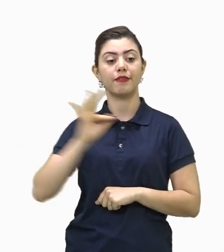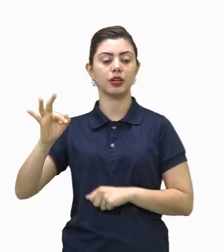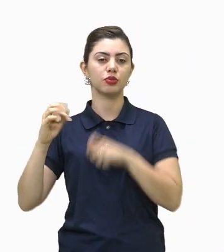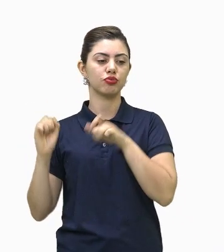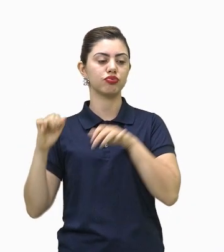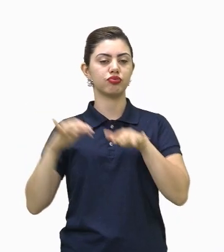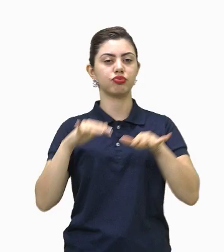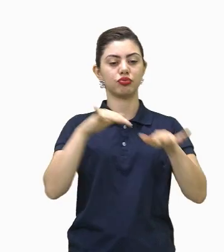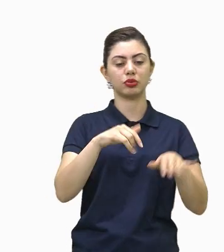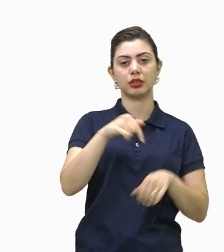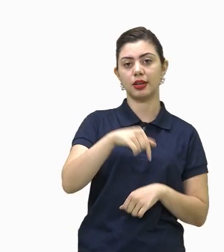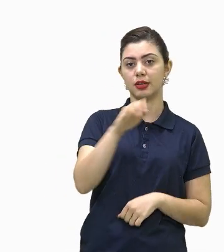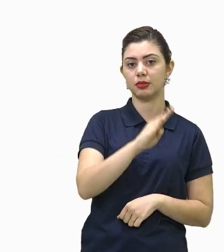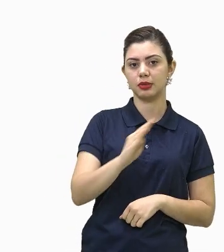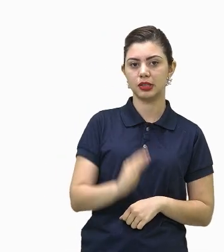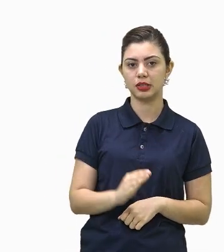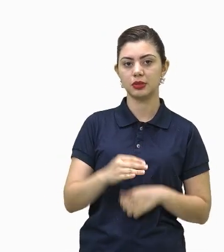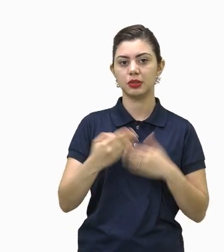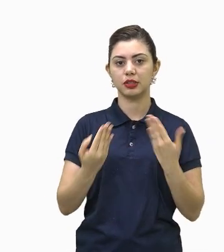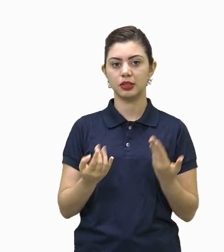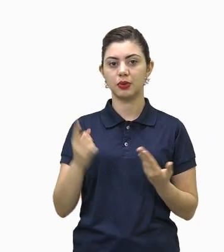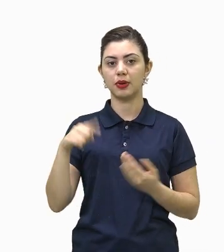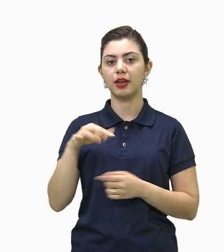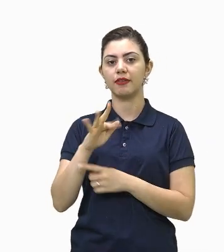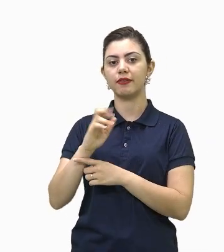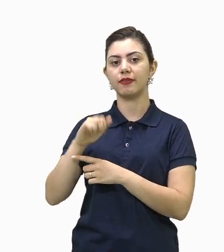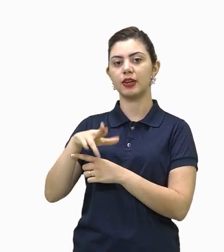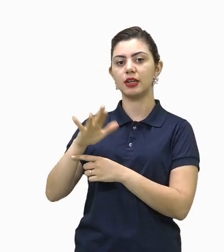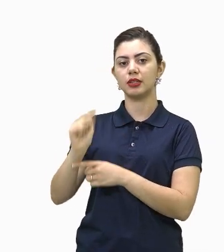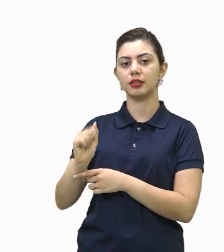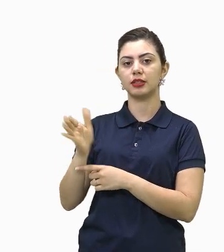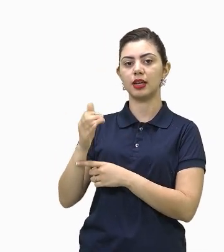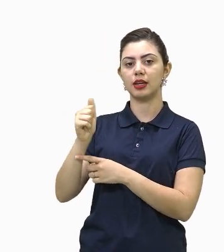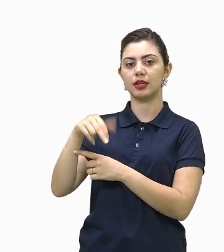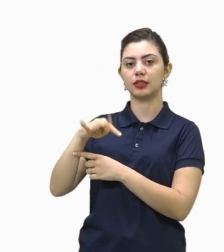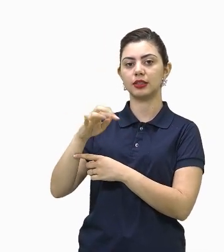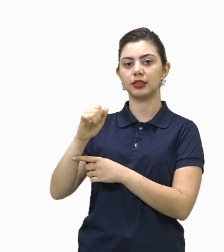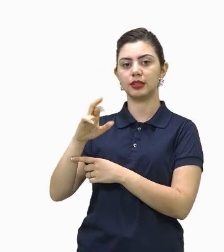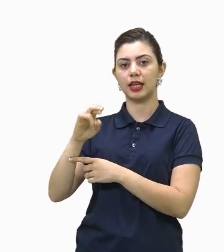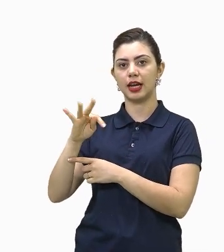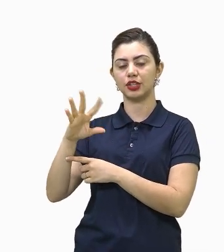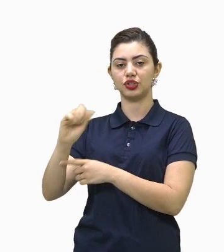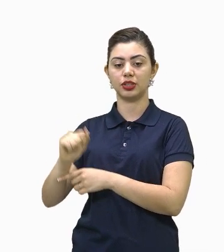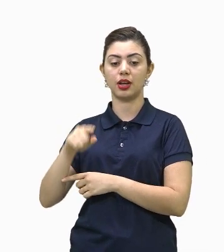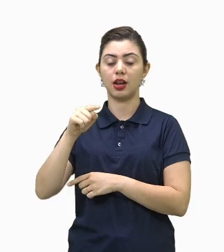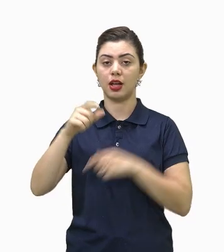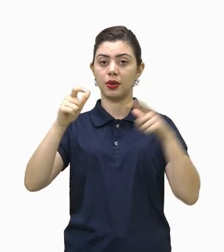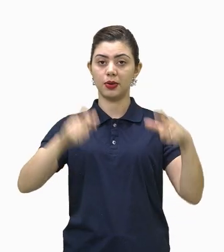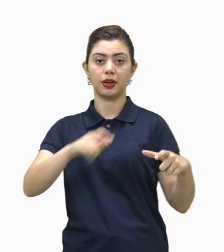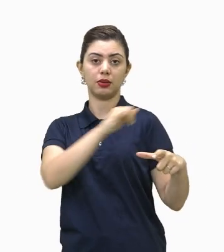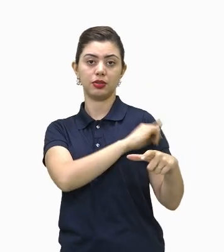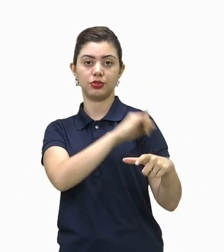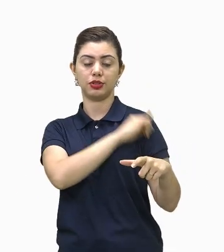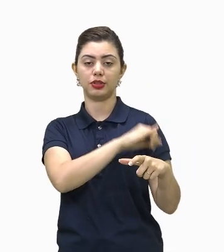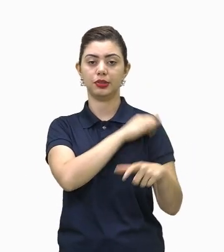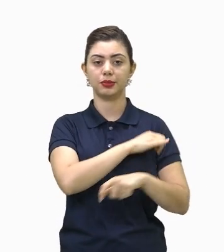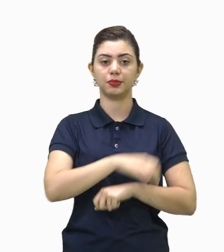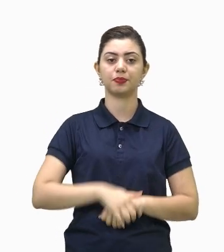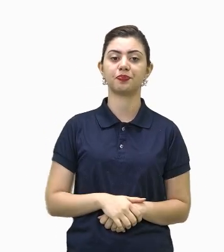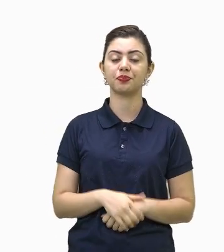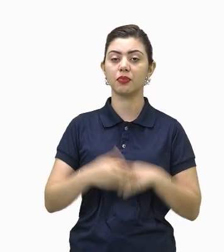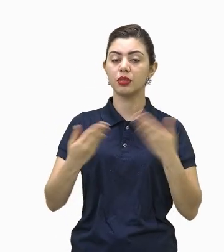que foi então a França Antártica, lá na Baía da Guanabara, tá certo? Então,